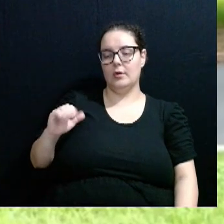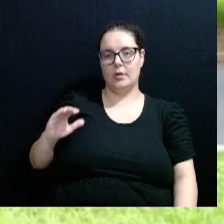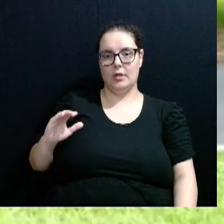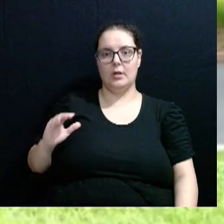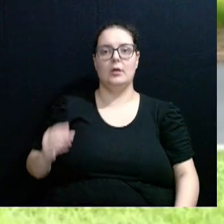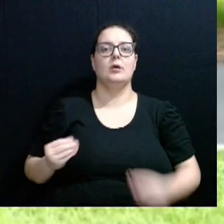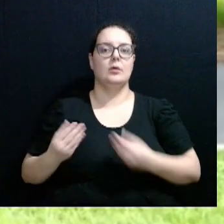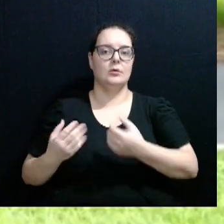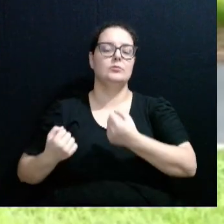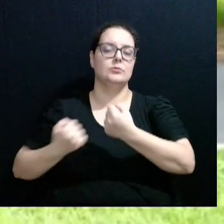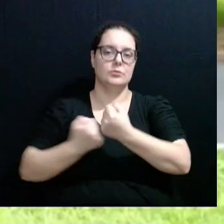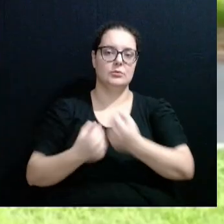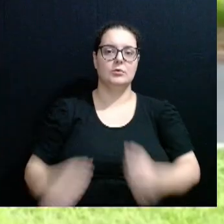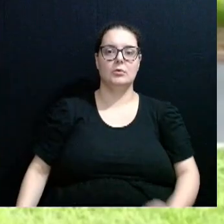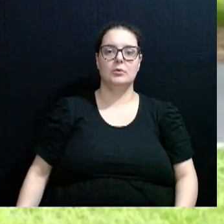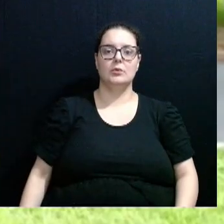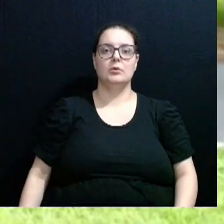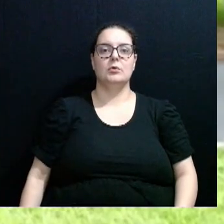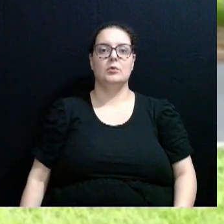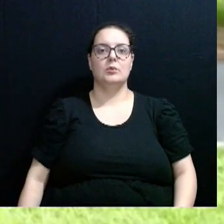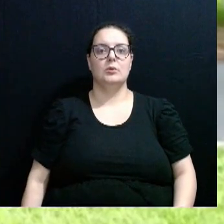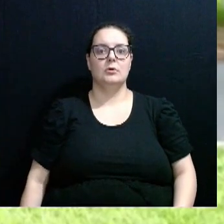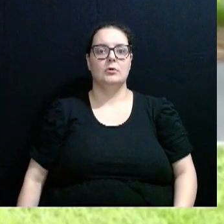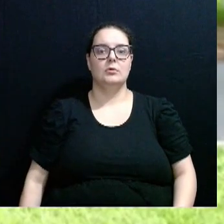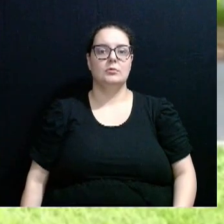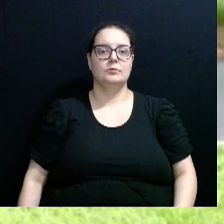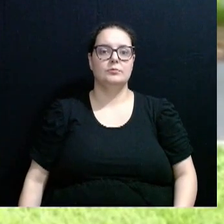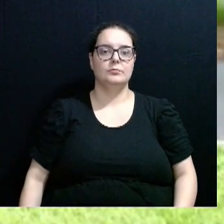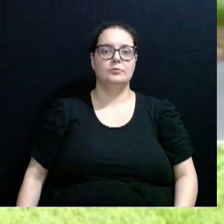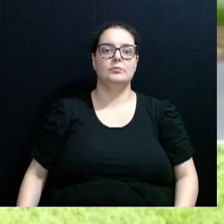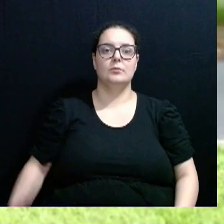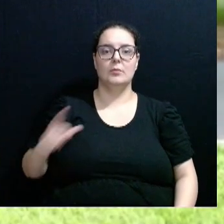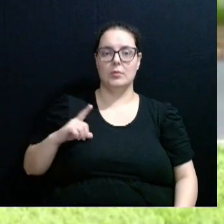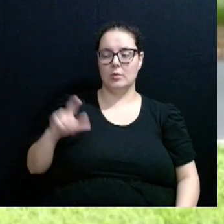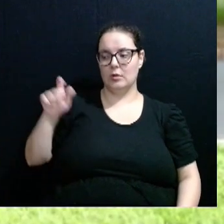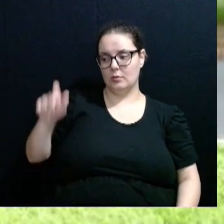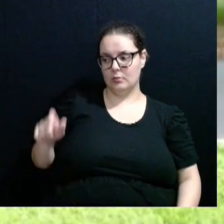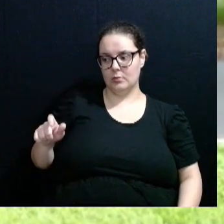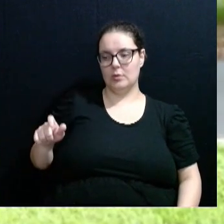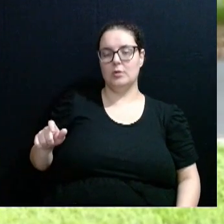gente ganhou, uma pessoa física nos deu de presente a casa, porque gostou muito do